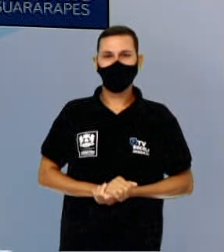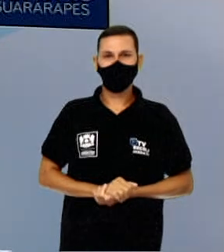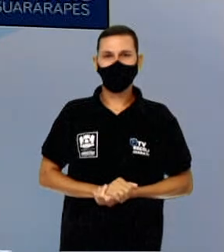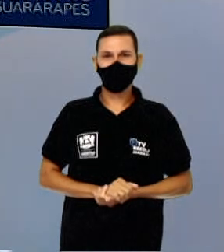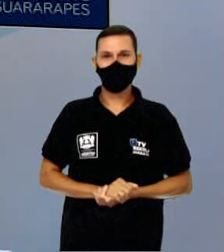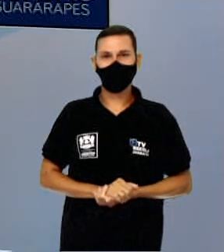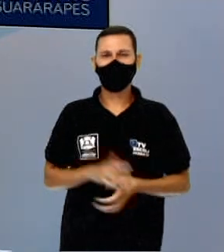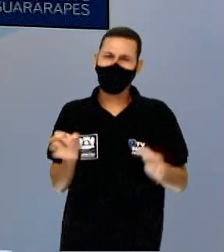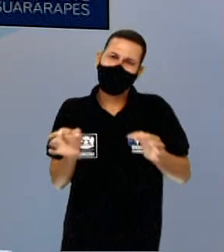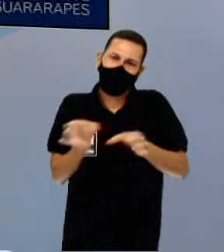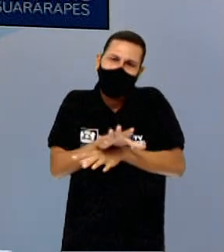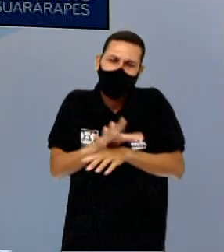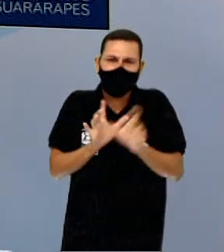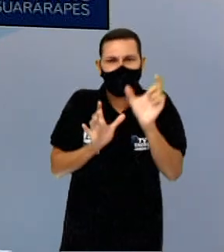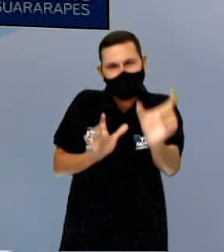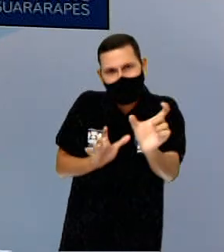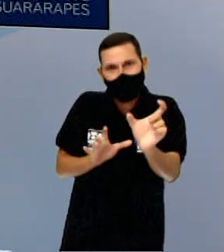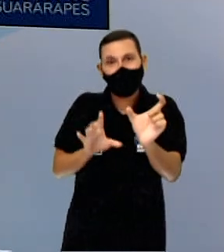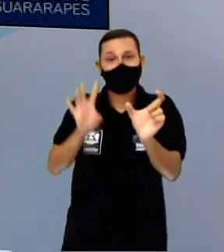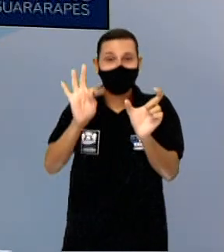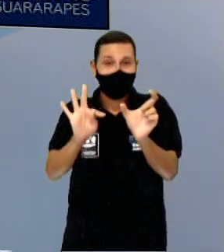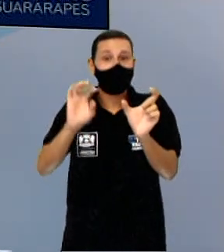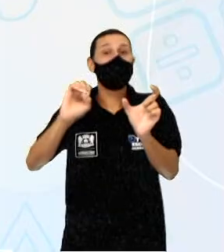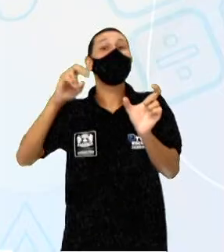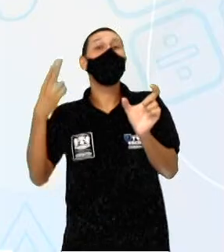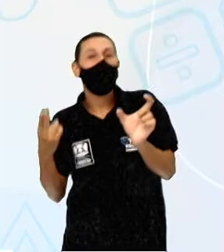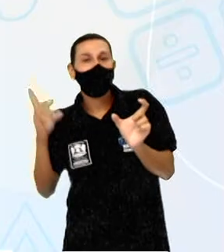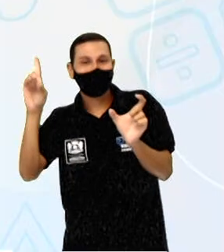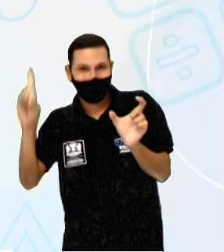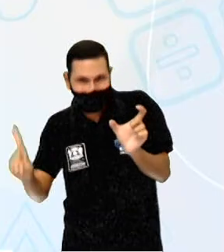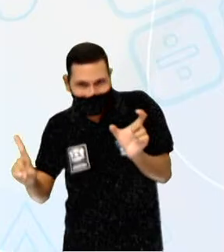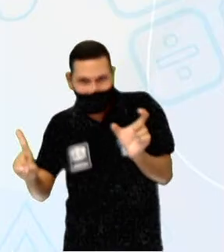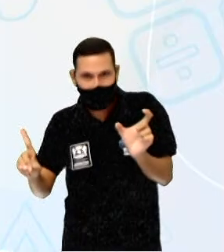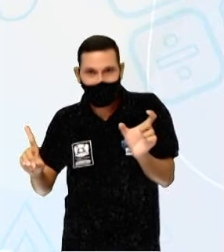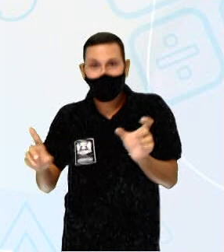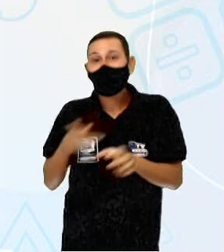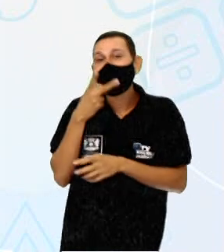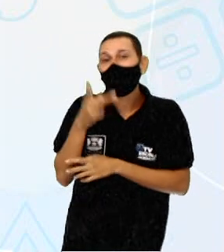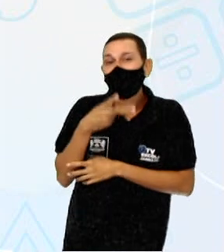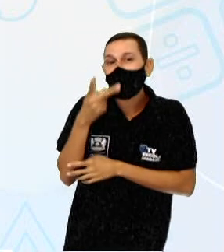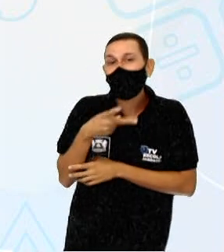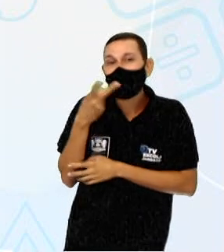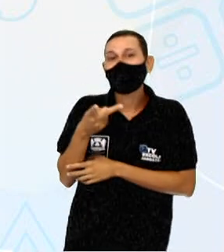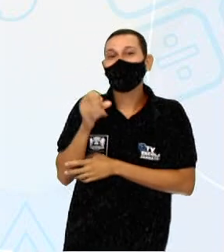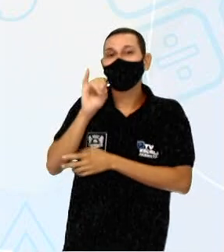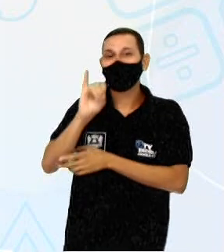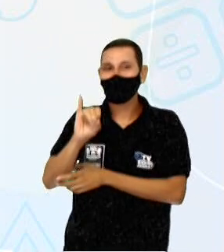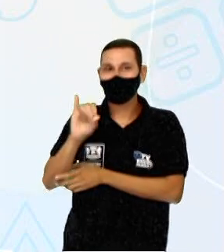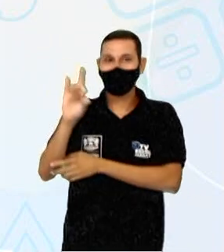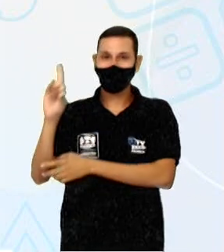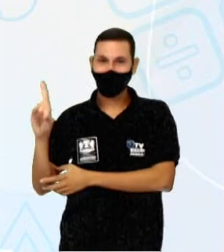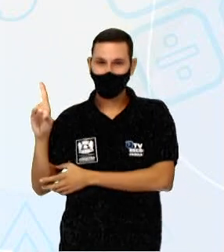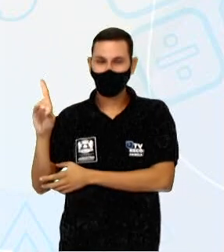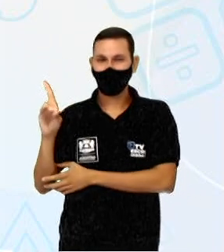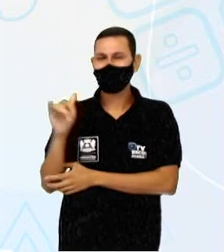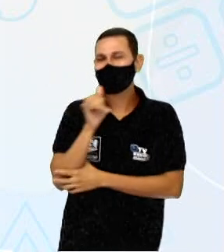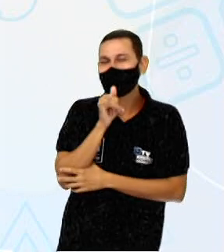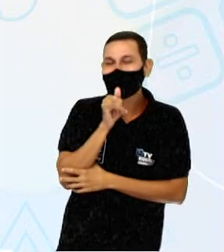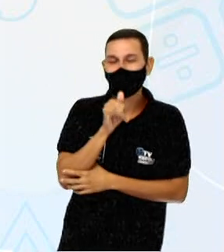Verbos terminados em T ou em D terão a pronúncia do ED final de id. Por exemplo,